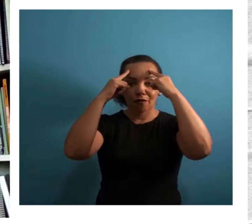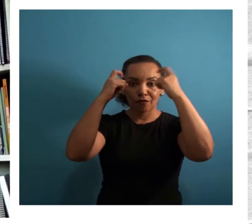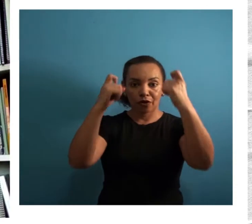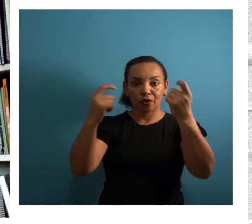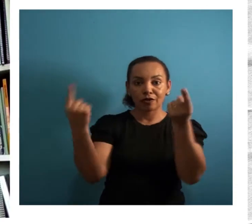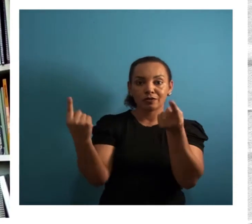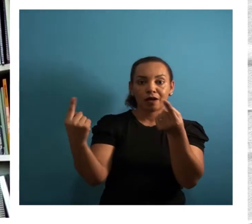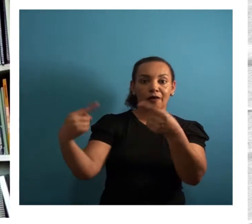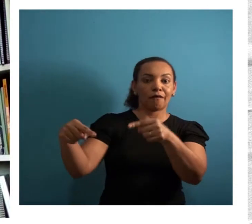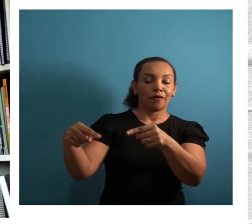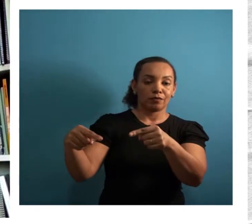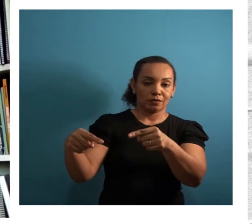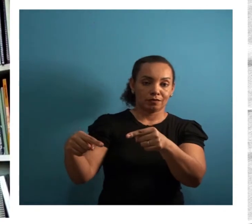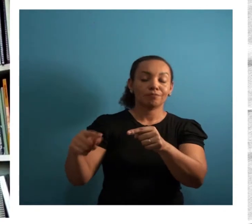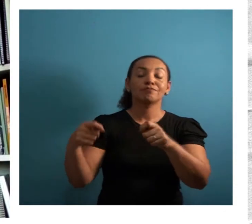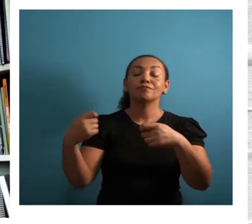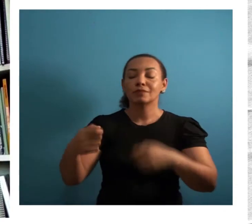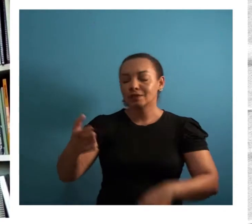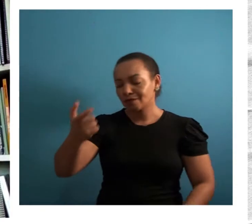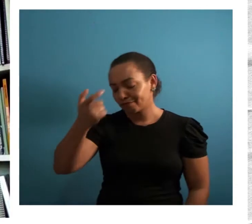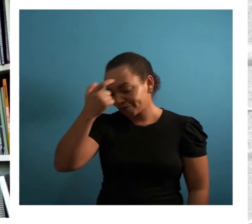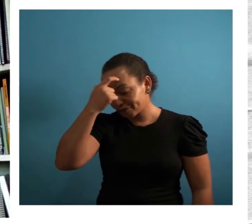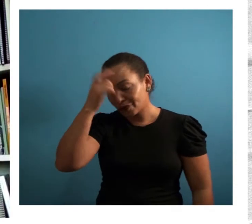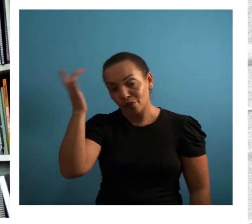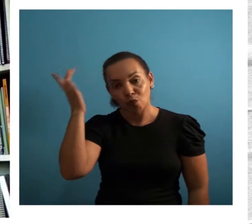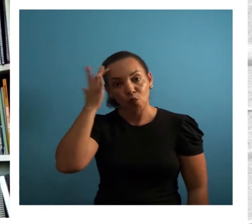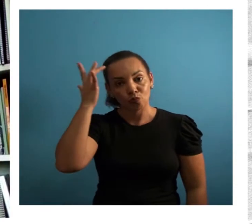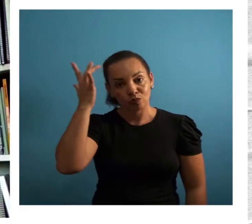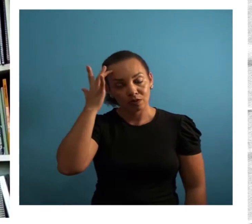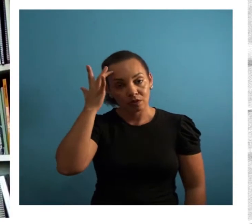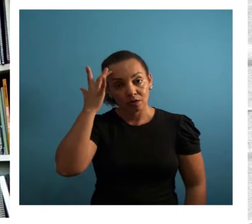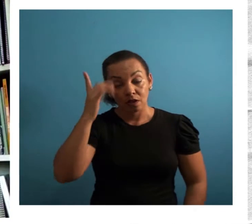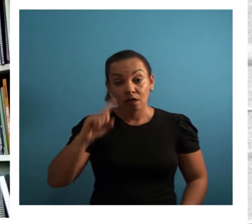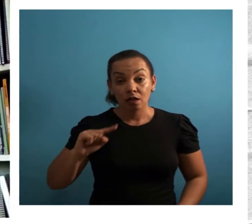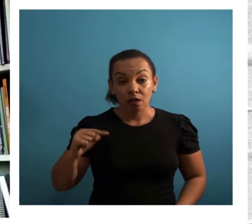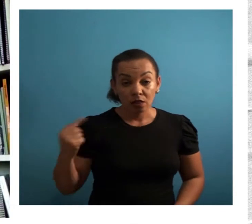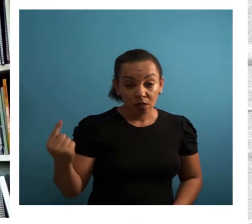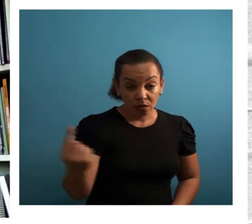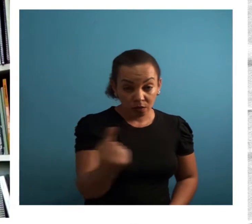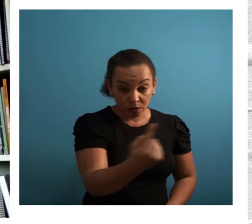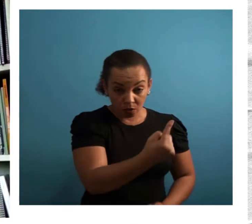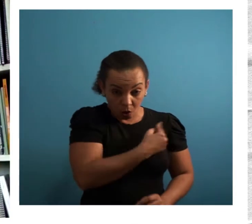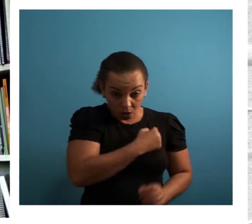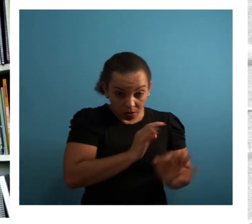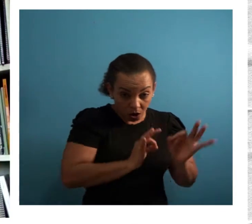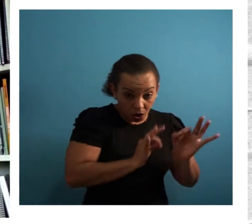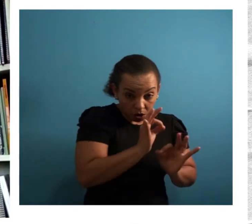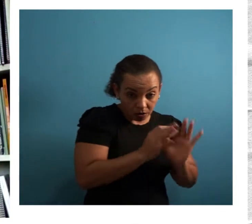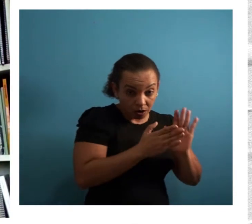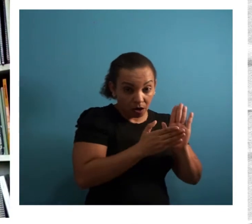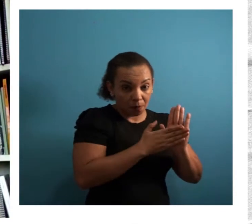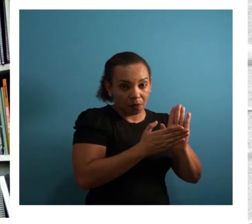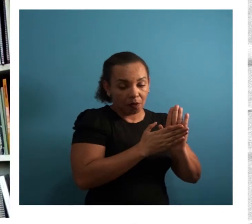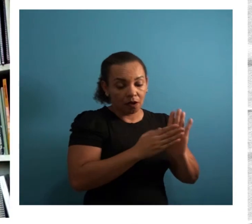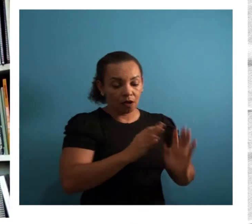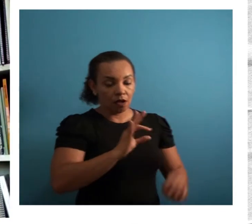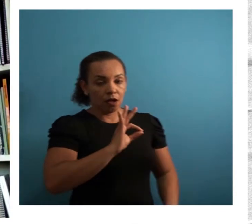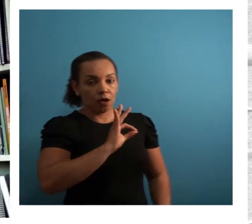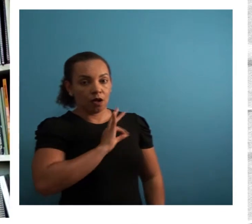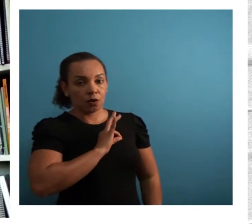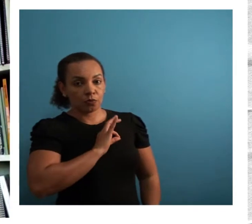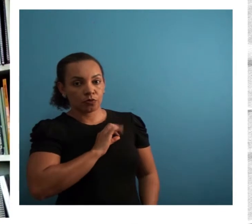consciente em nossas cabeças na medida em que nós propormos nos mobilizarmos a polícia está preparada